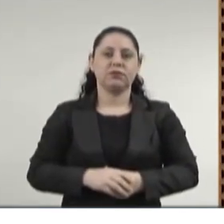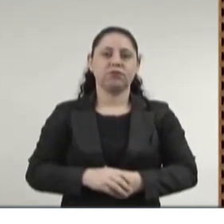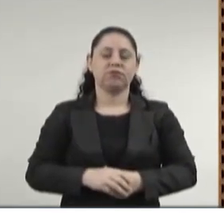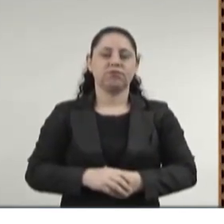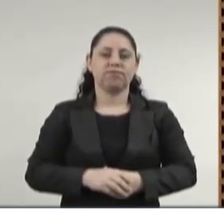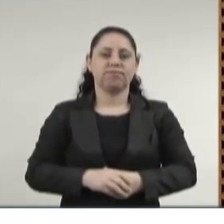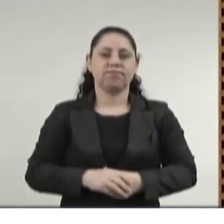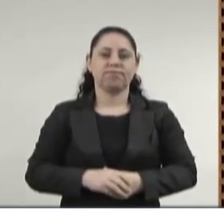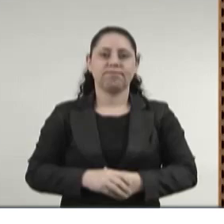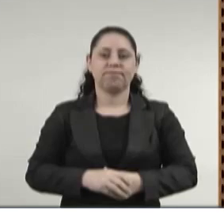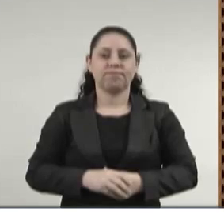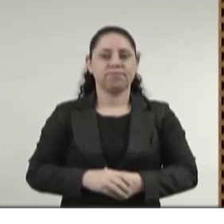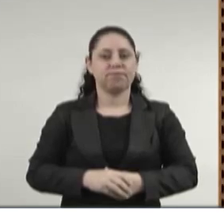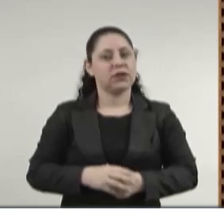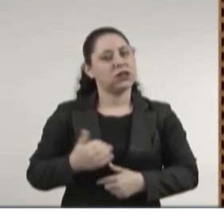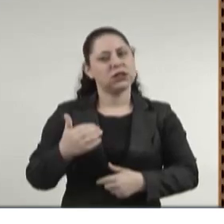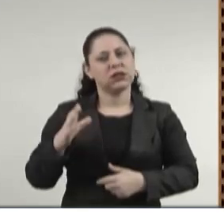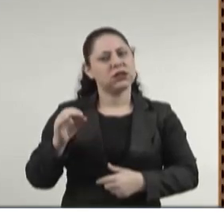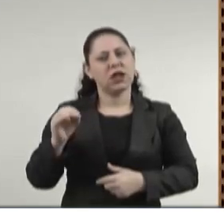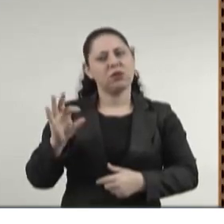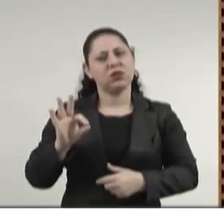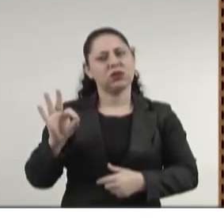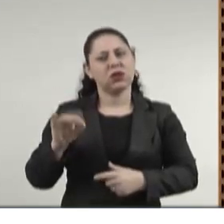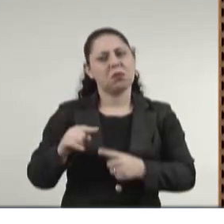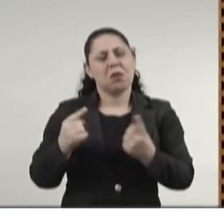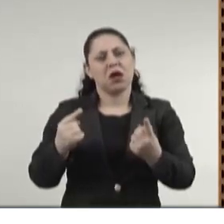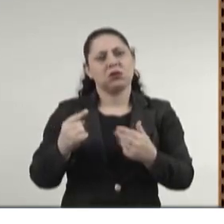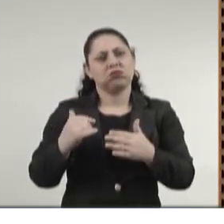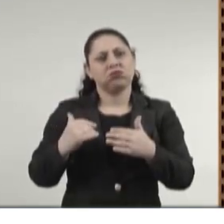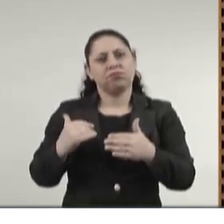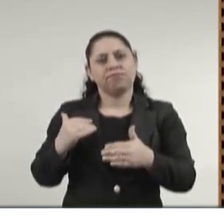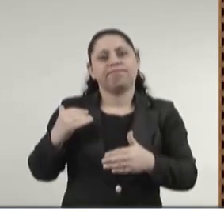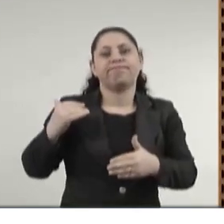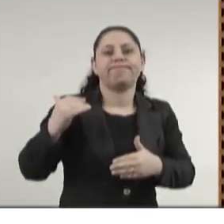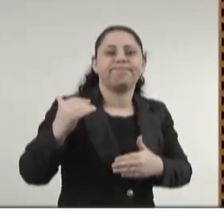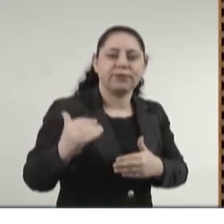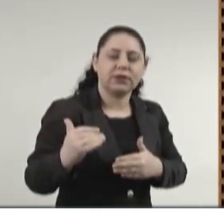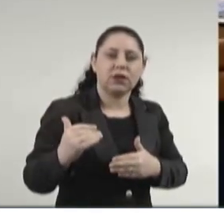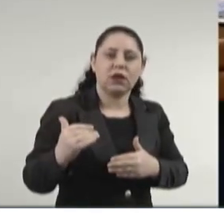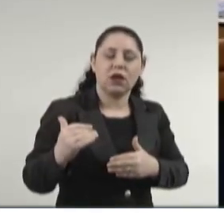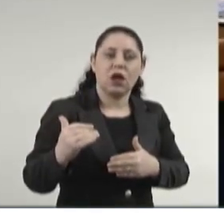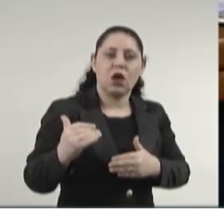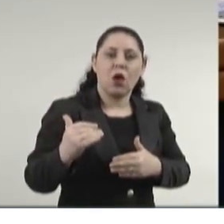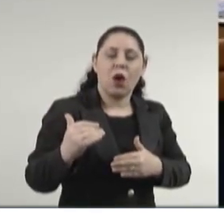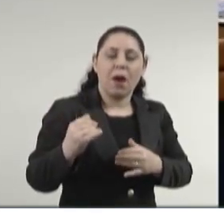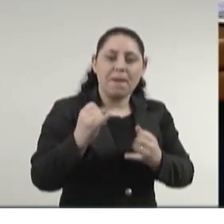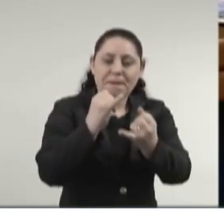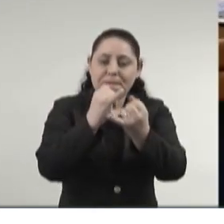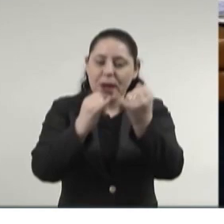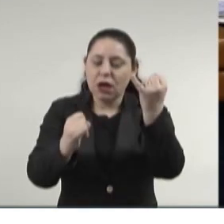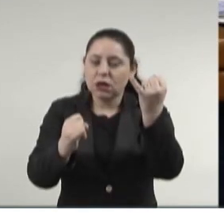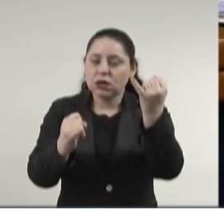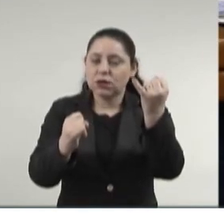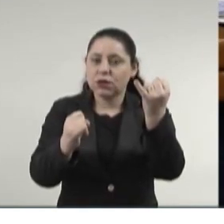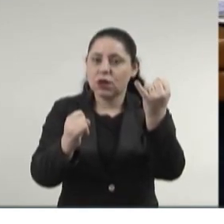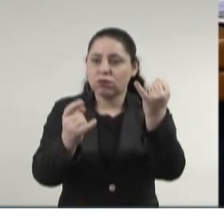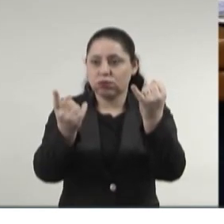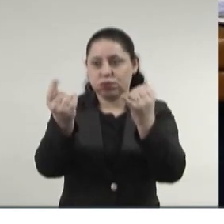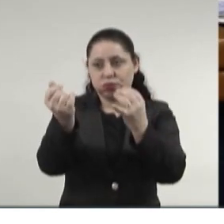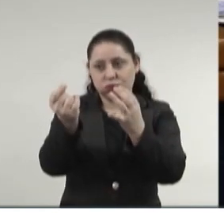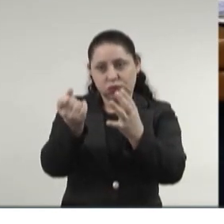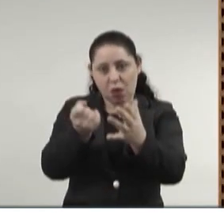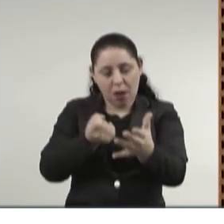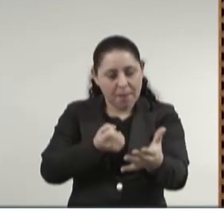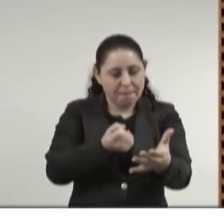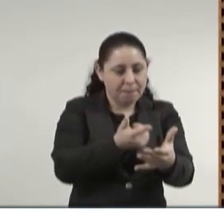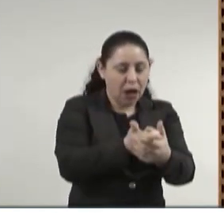que não vá 100%, mas que a gente dê um passo para uma parte desses recursos vá